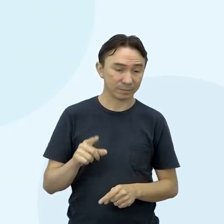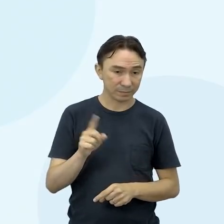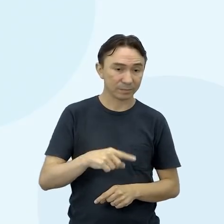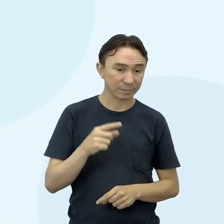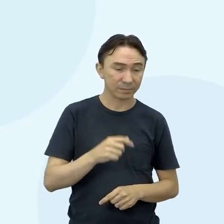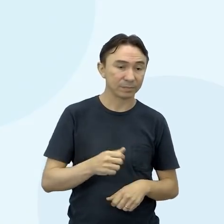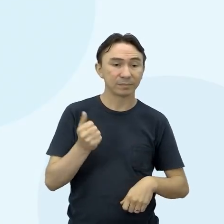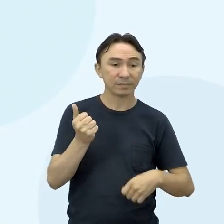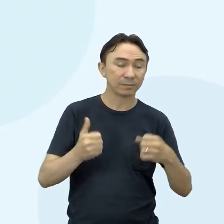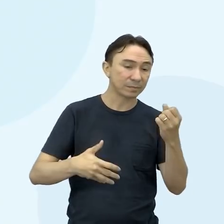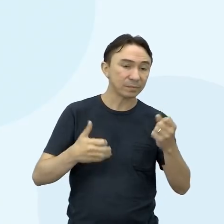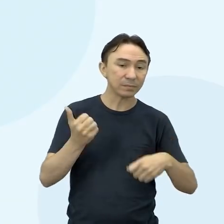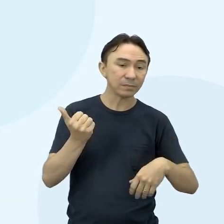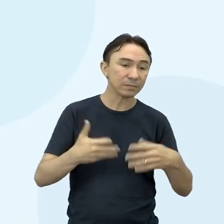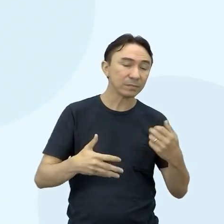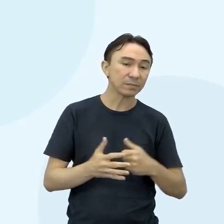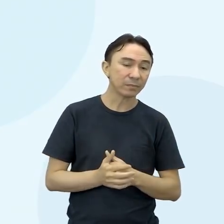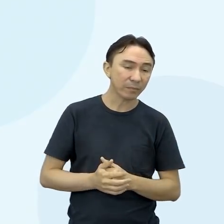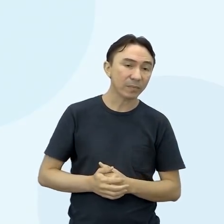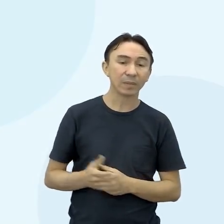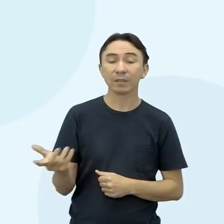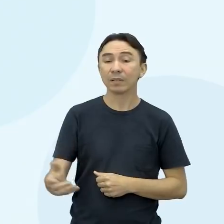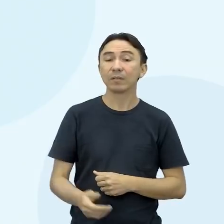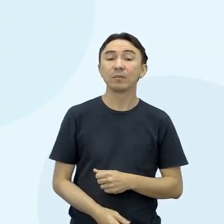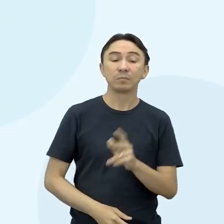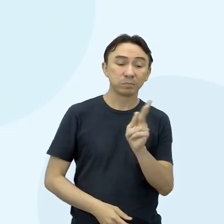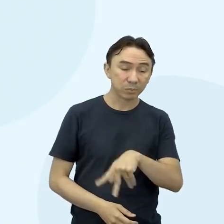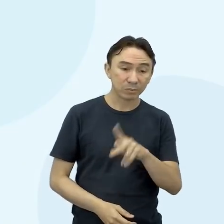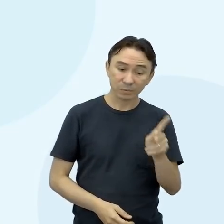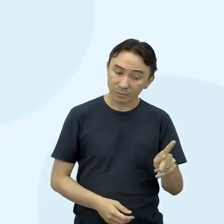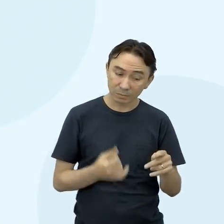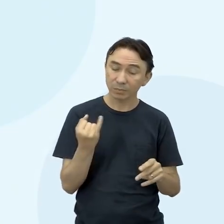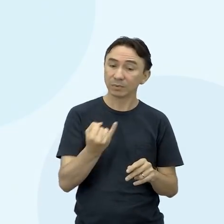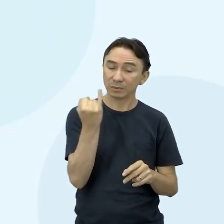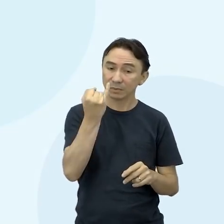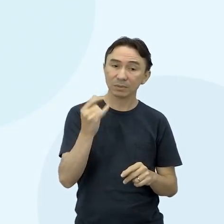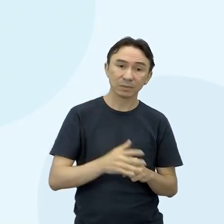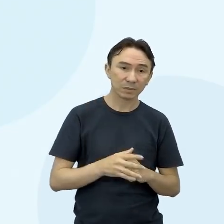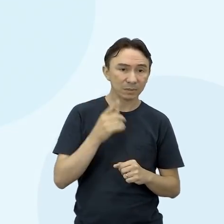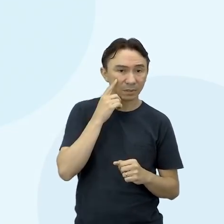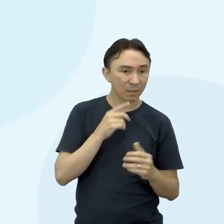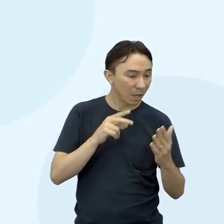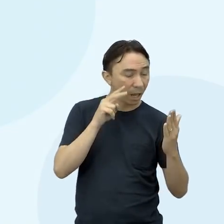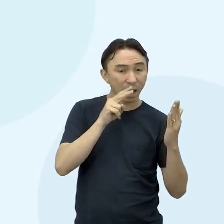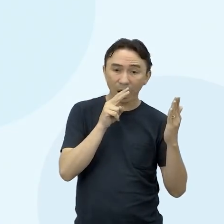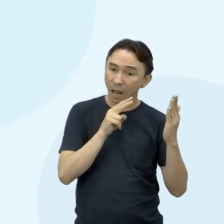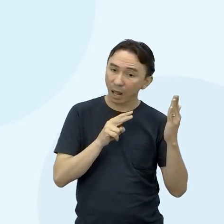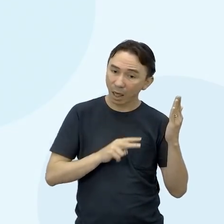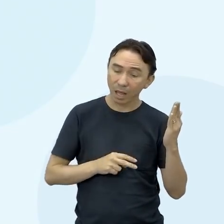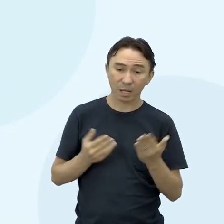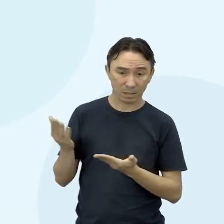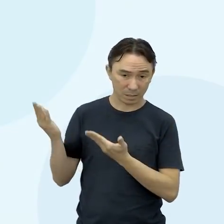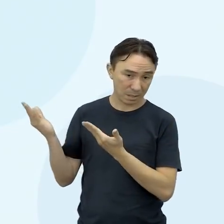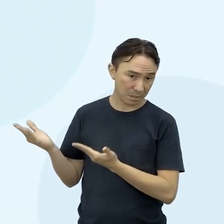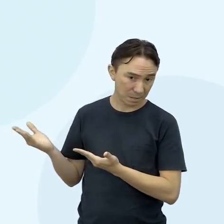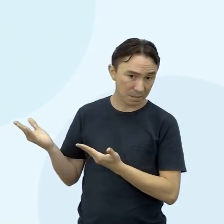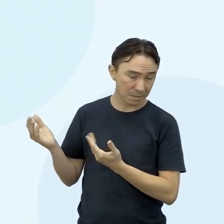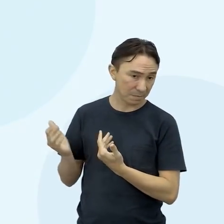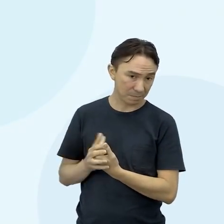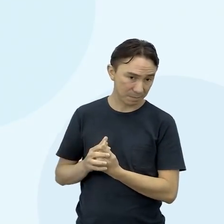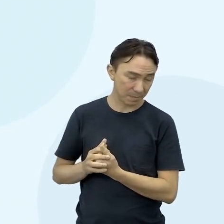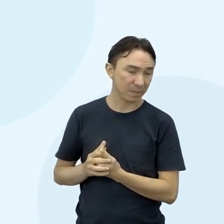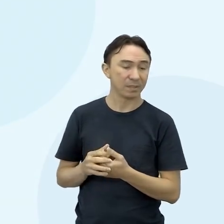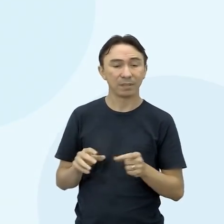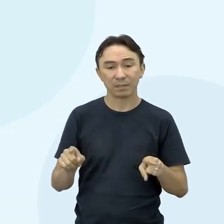importante os professores ler esse infográfico, né, e aí dar destaque, para além da avaliação que você citou,